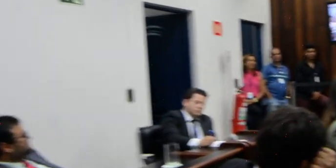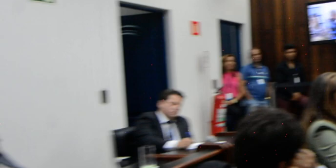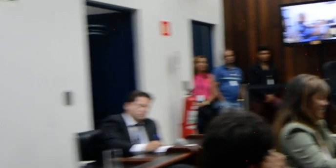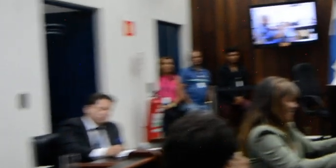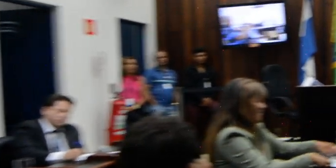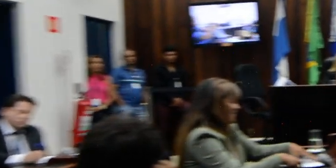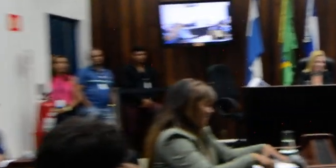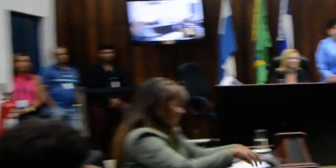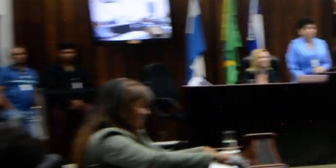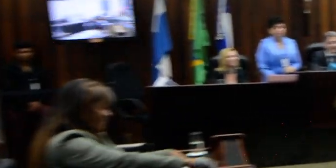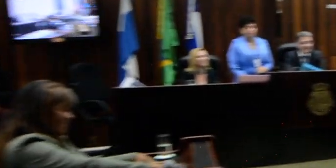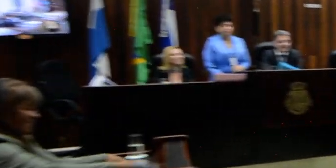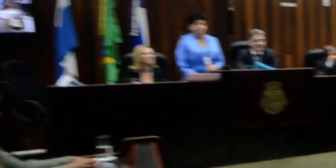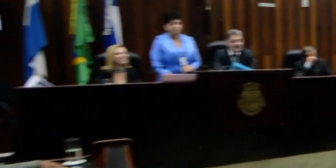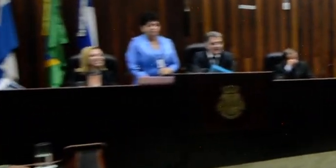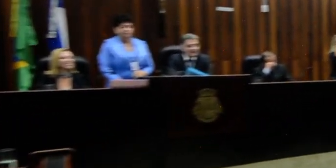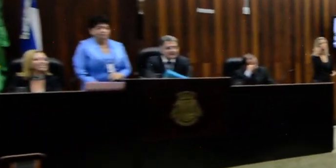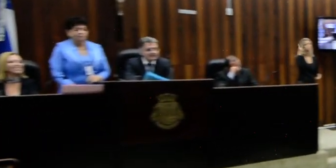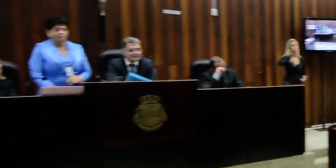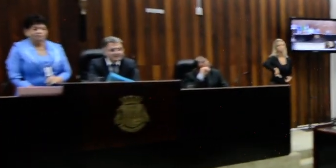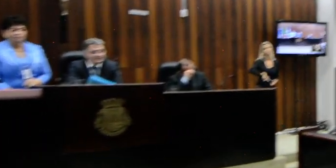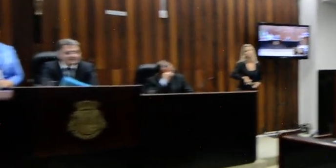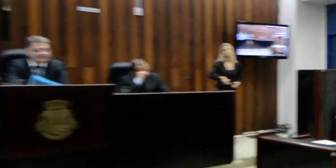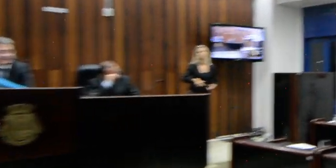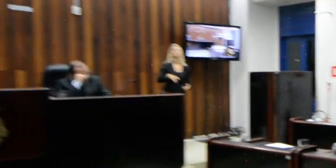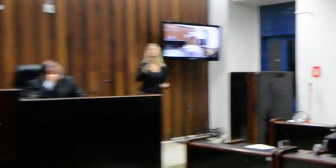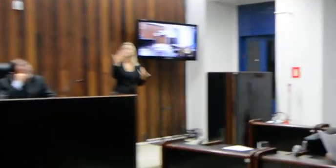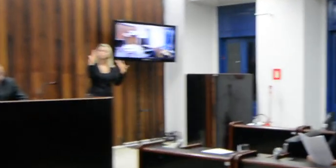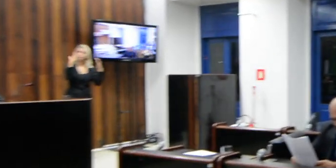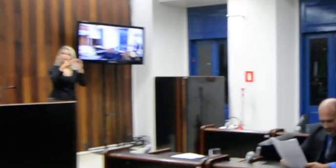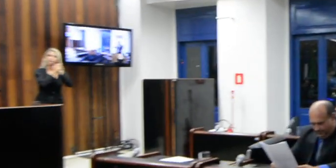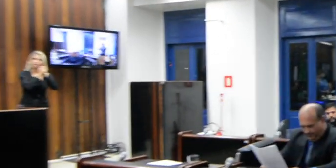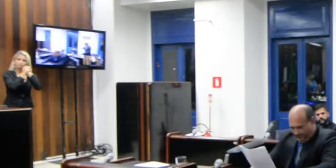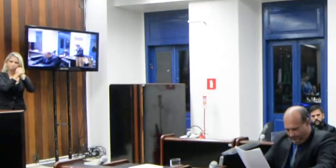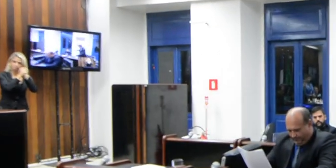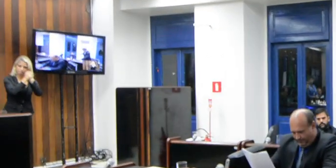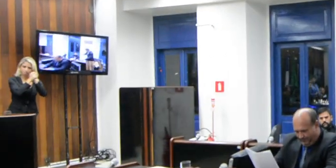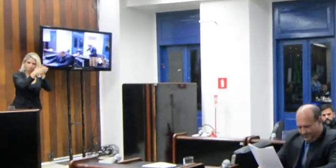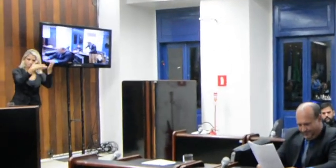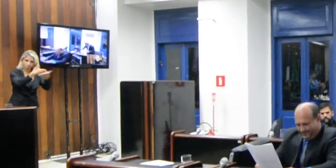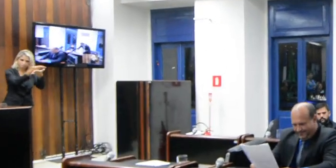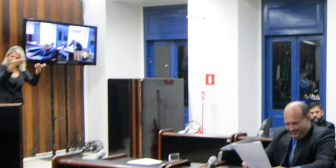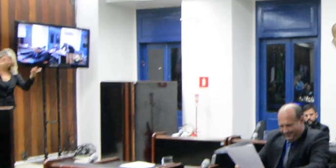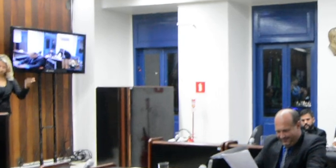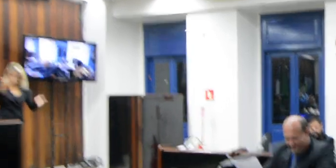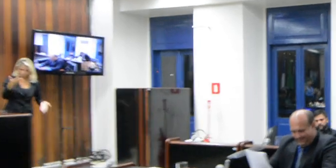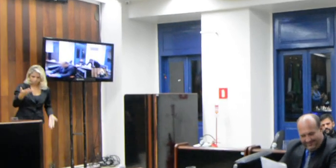fura. Vocês conseguiram vencer essa rocha, meus parabéns, tá?